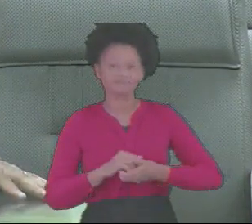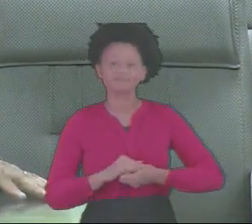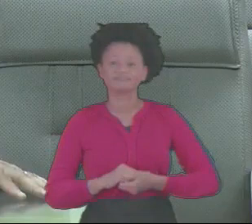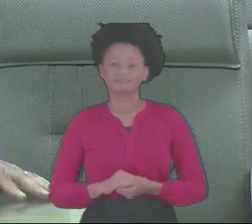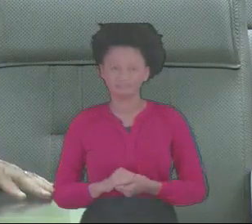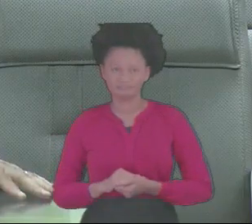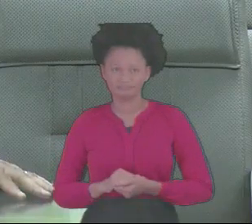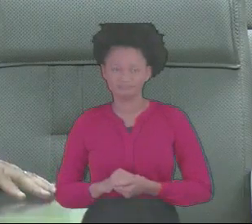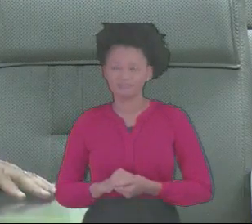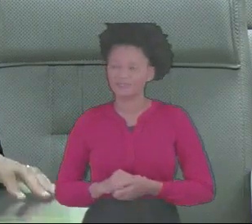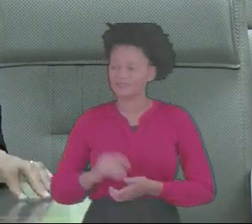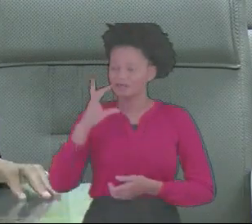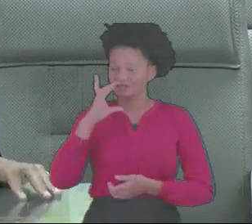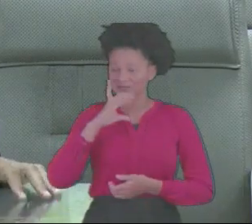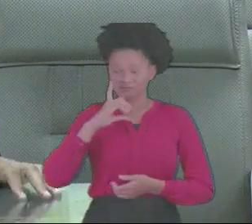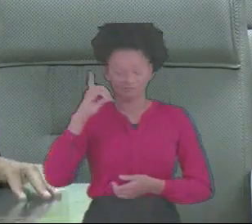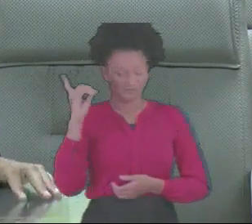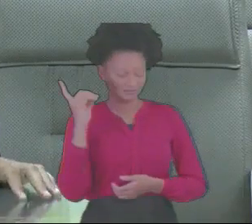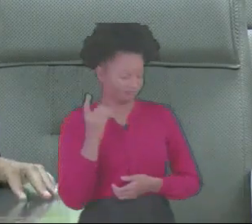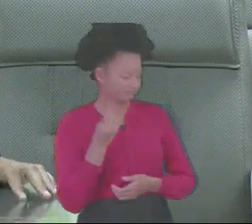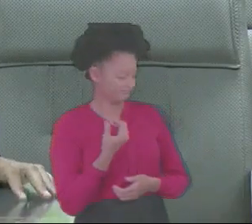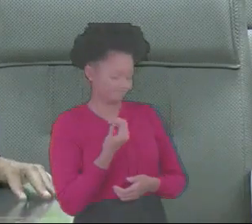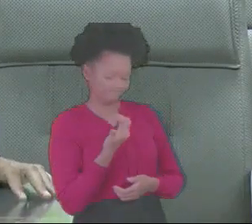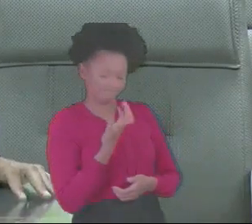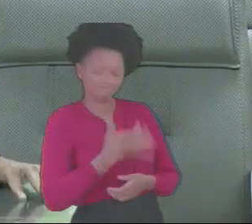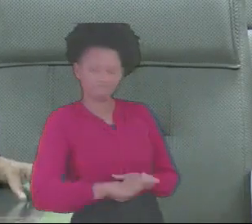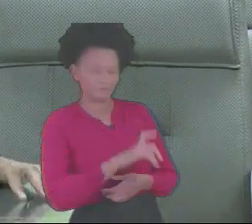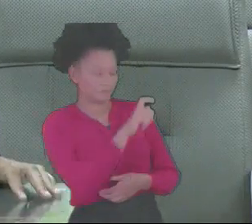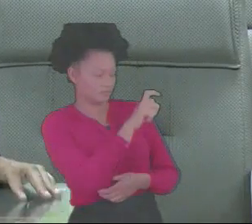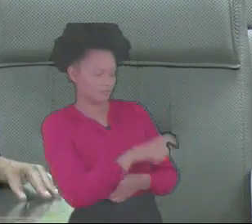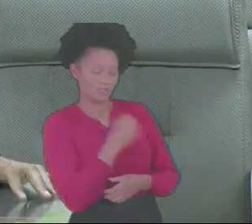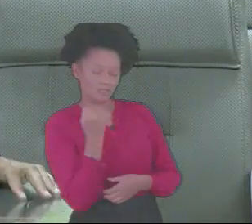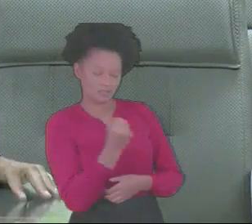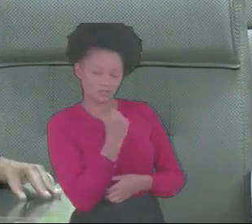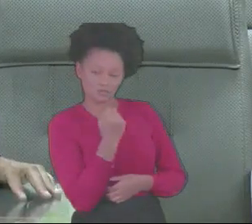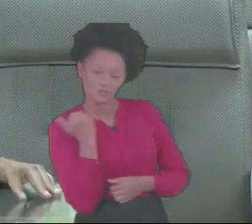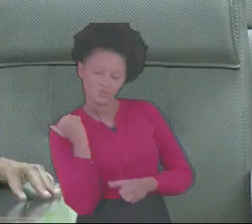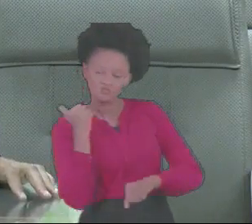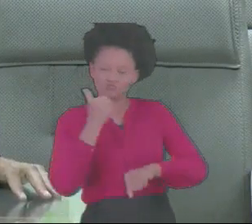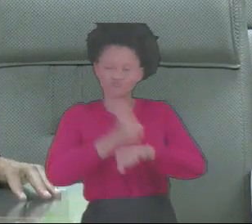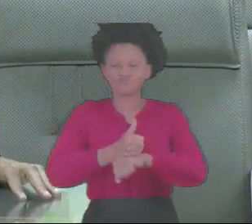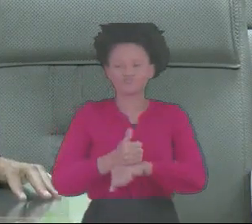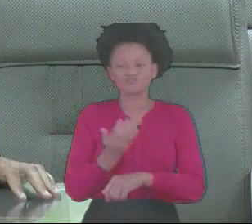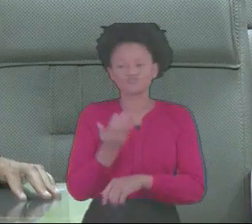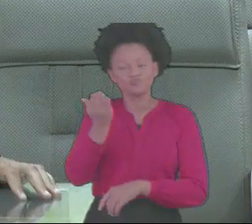o meu sem jeito a Saul se levanta Davi